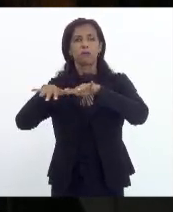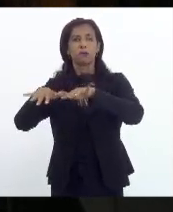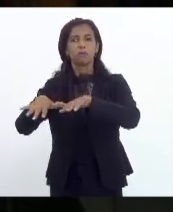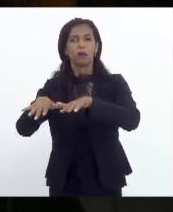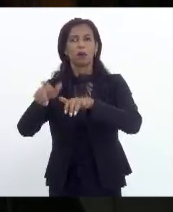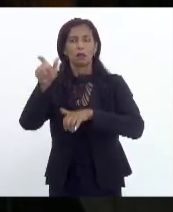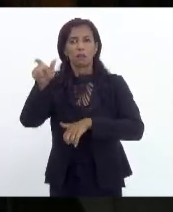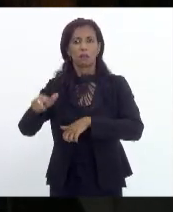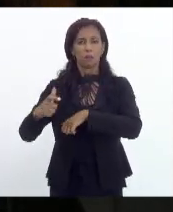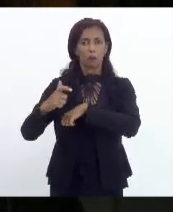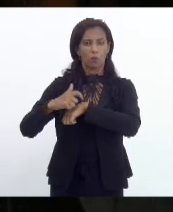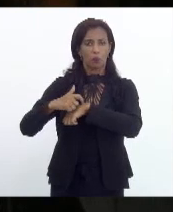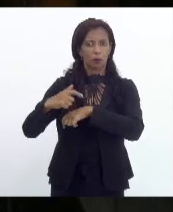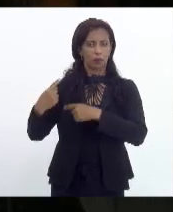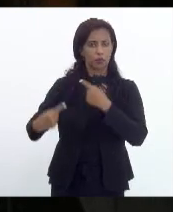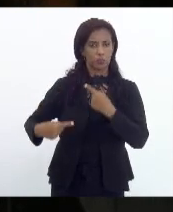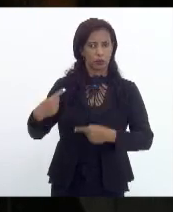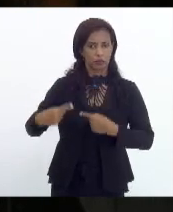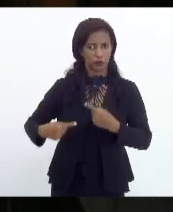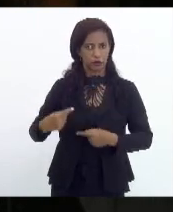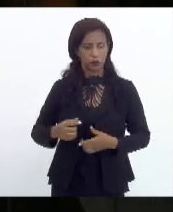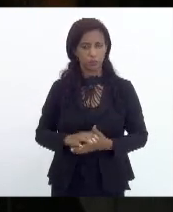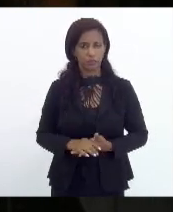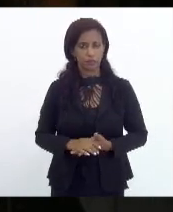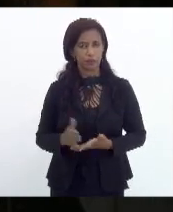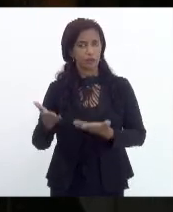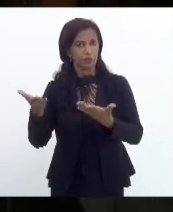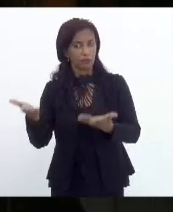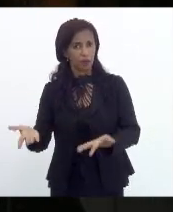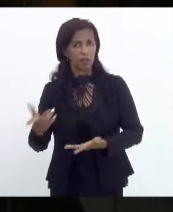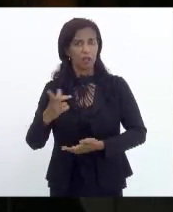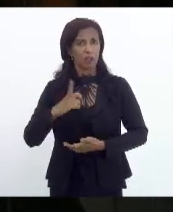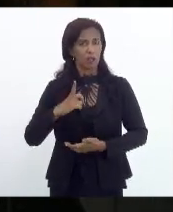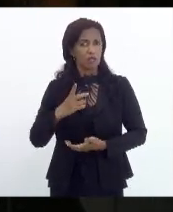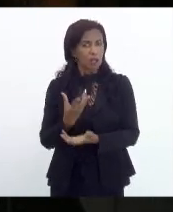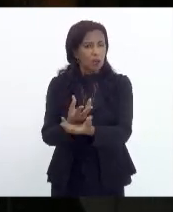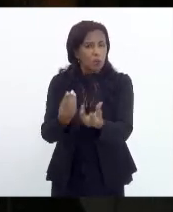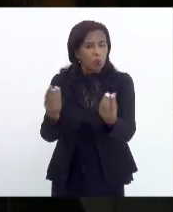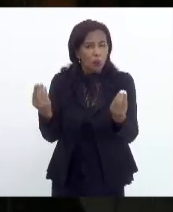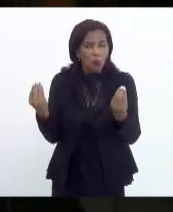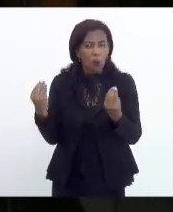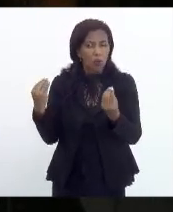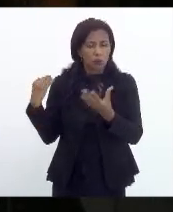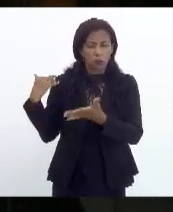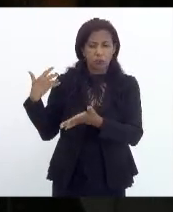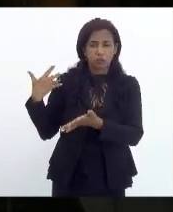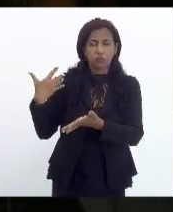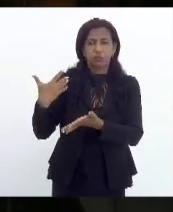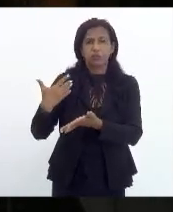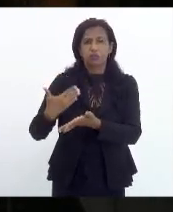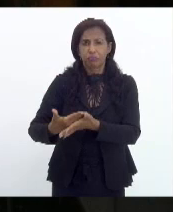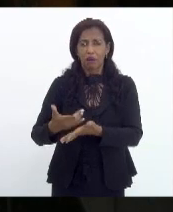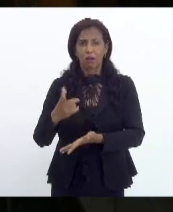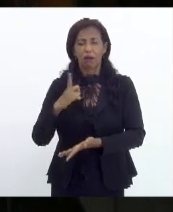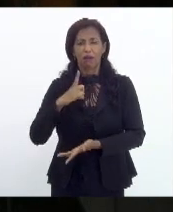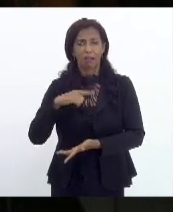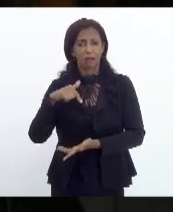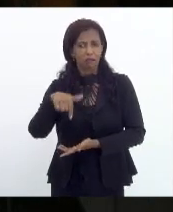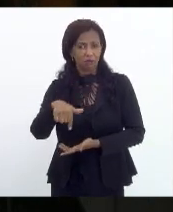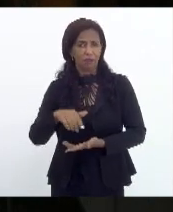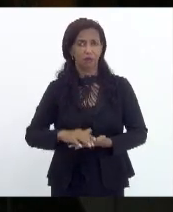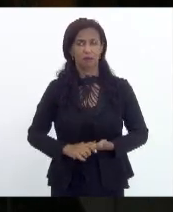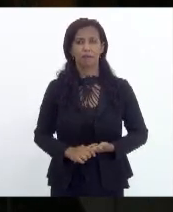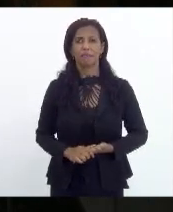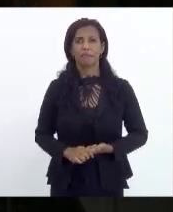daquele momento político e que ainda existem muitos herdeiros muitos herdeiros desse